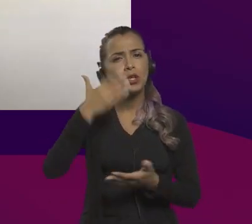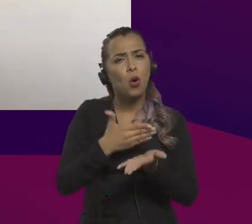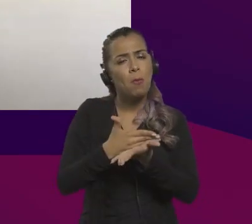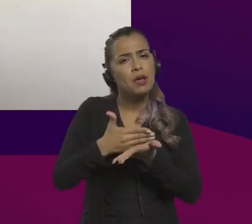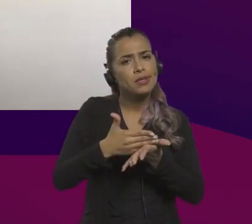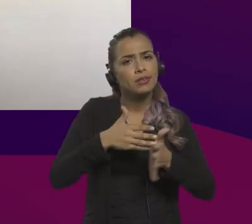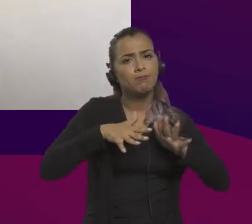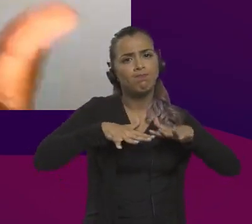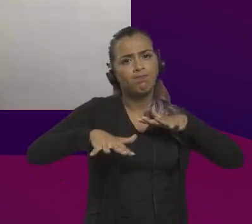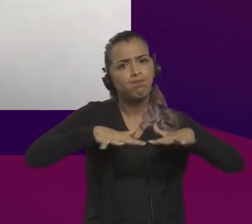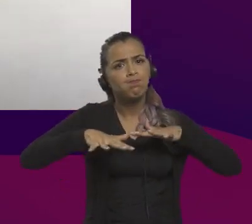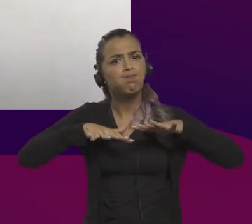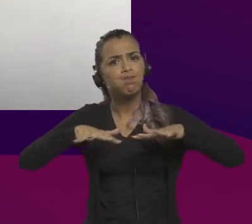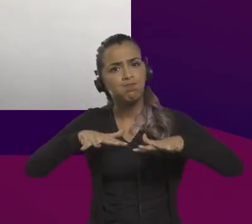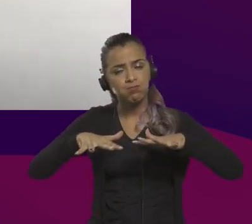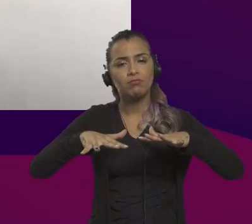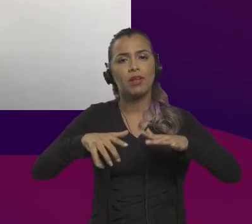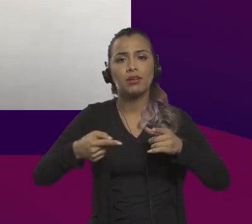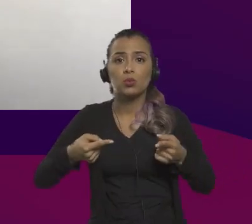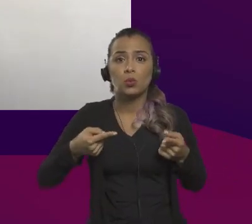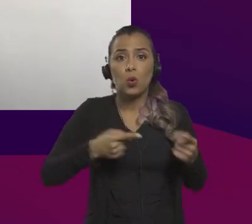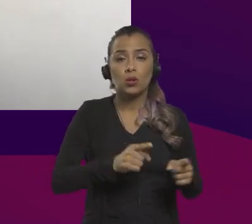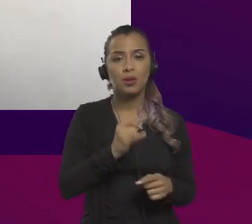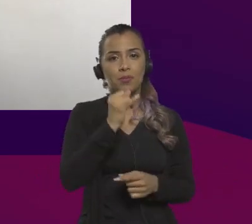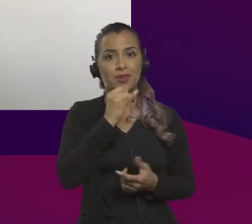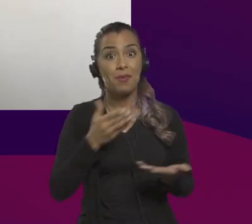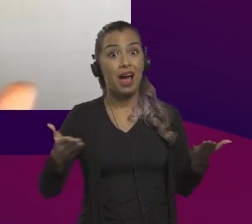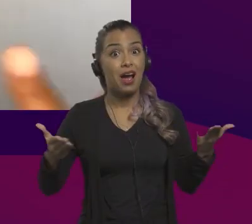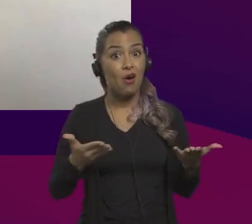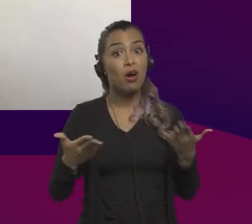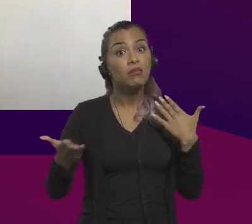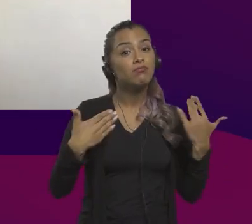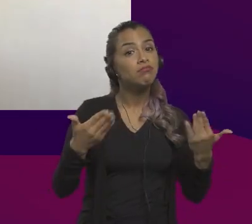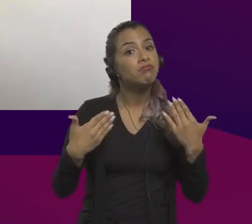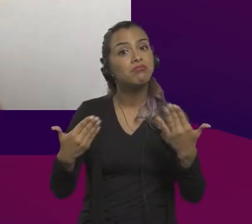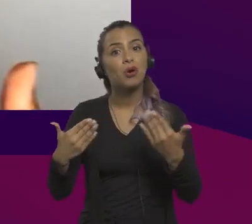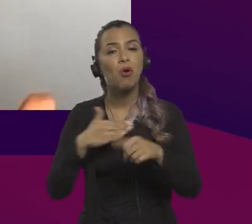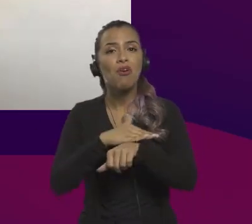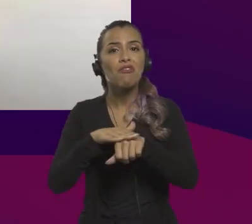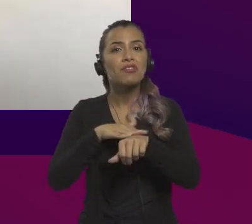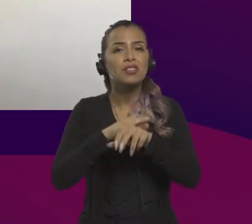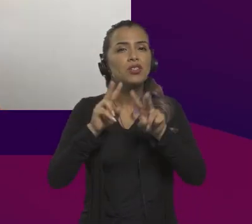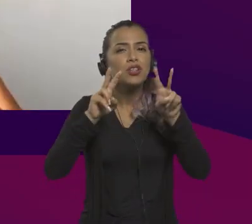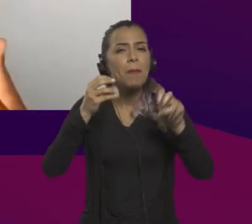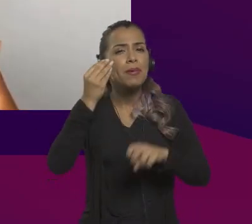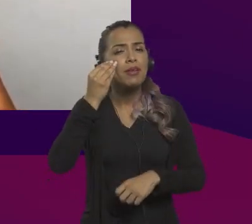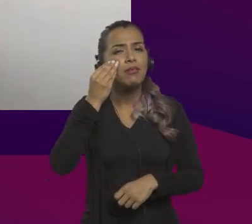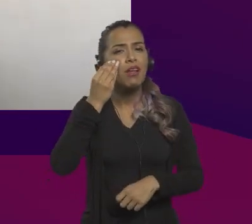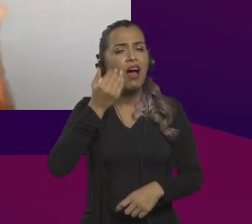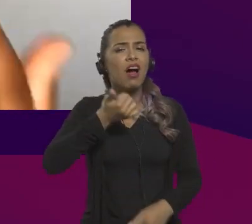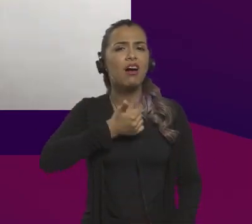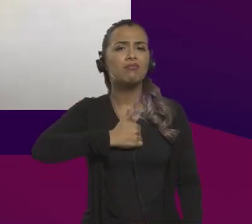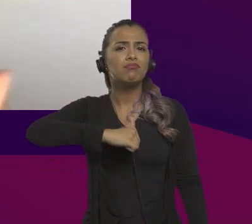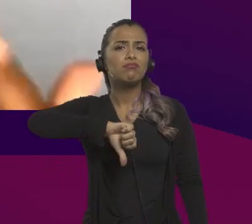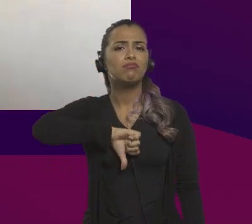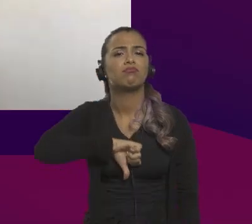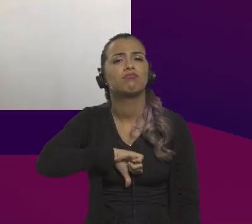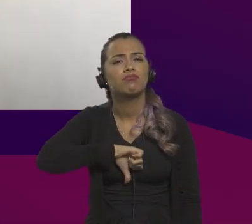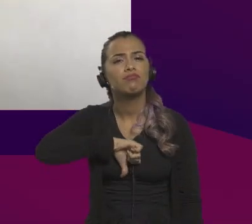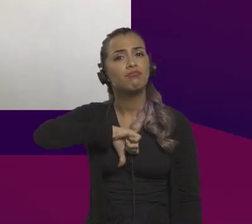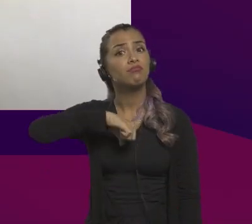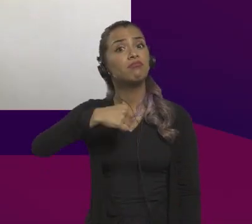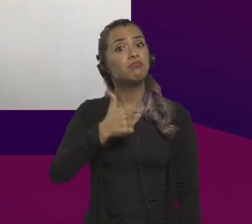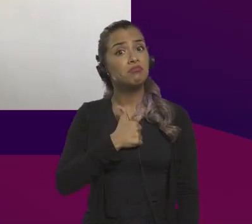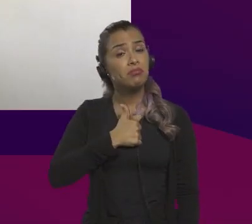movimento, que inclusive a gente está aqui agora falando sobre isso, né? Esse movimento de resgate dessa autoestima, de entender o